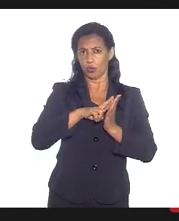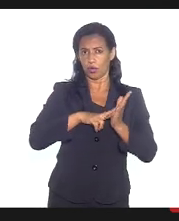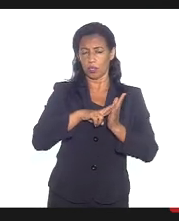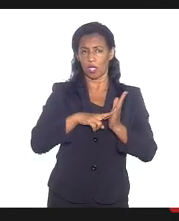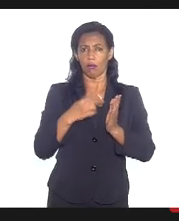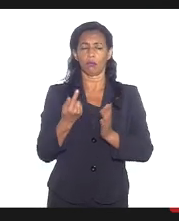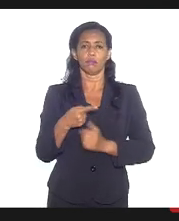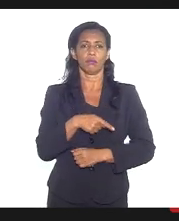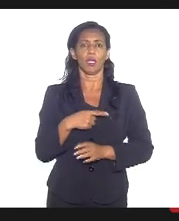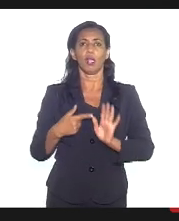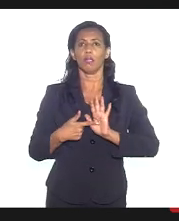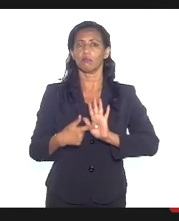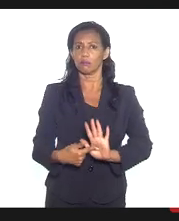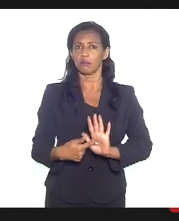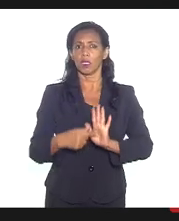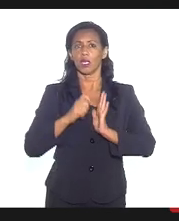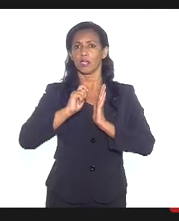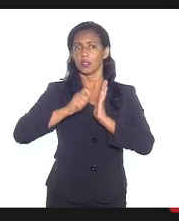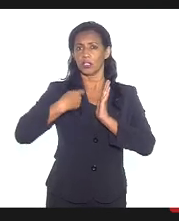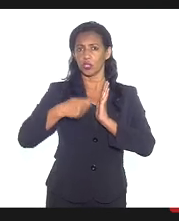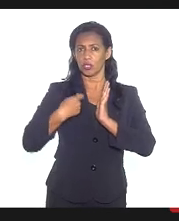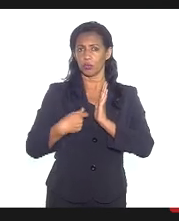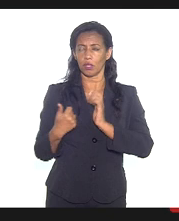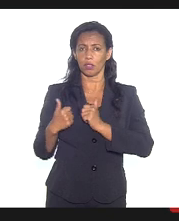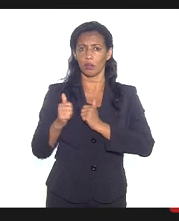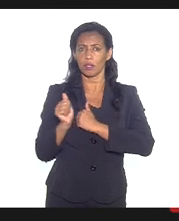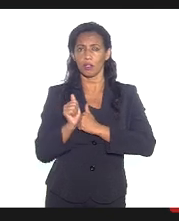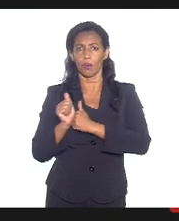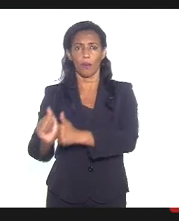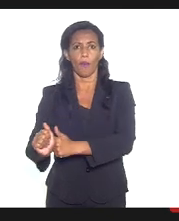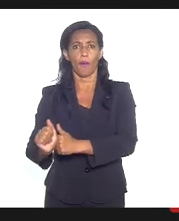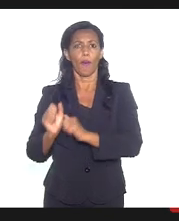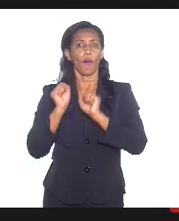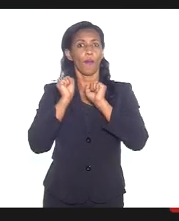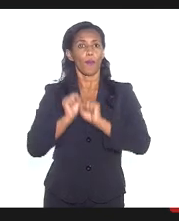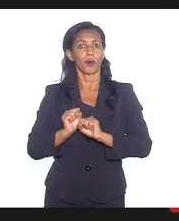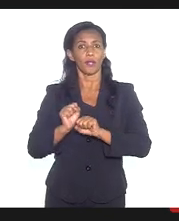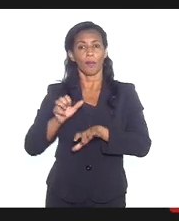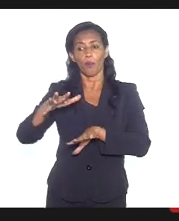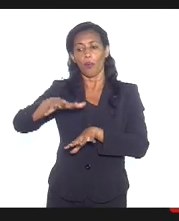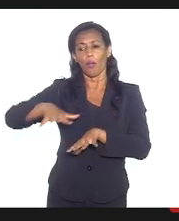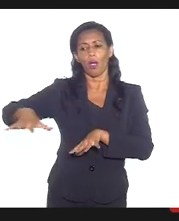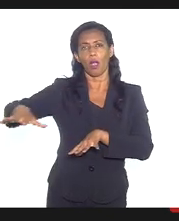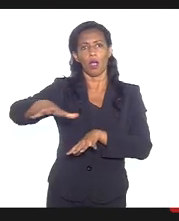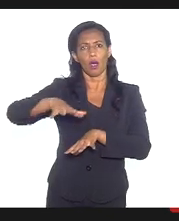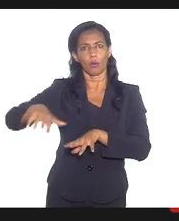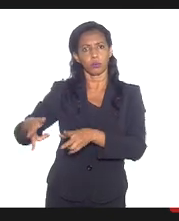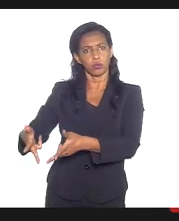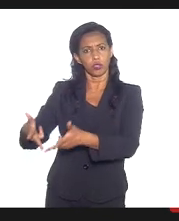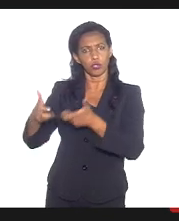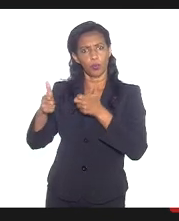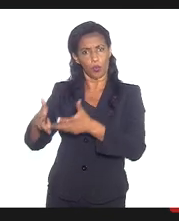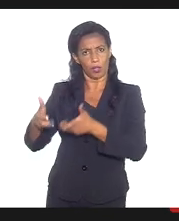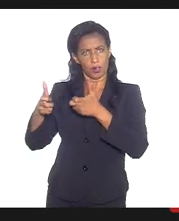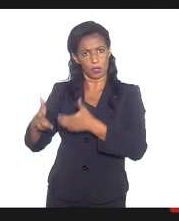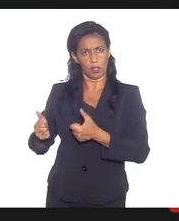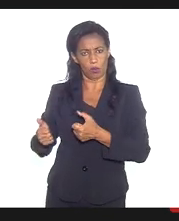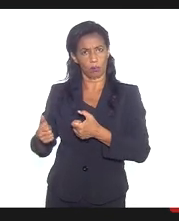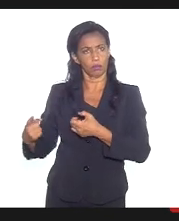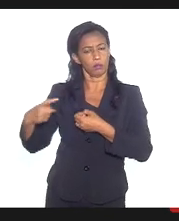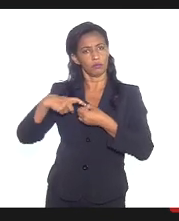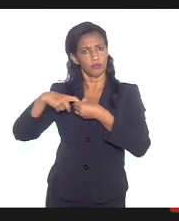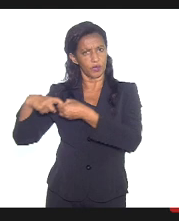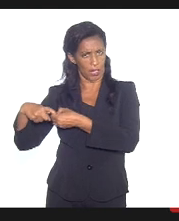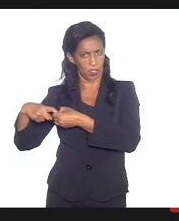permite que as escriturações e o acompanhamento passem a ser por campo de exploração e filiais, tá?